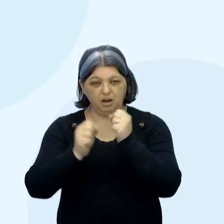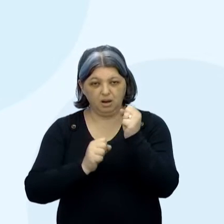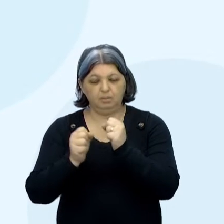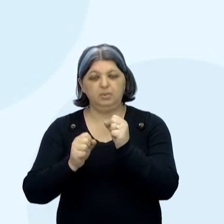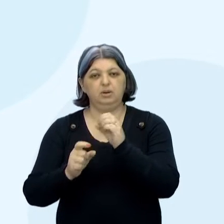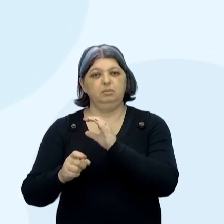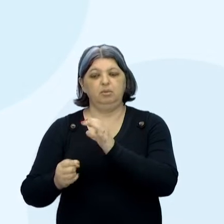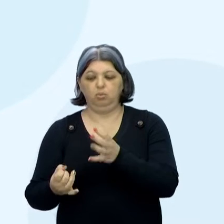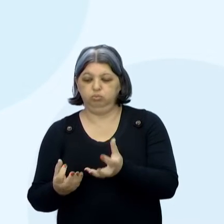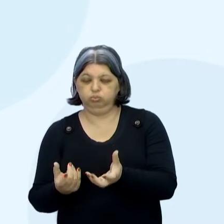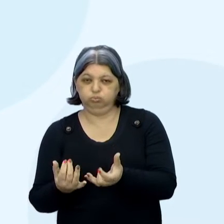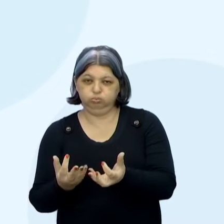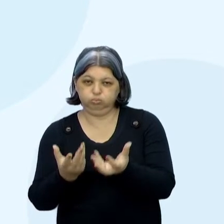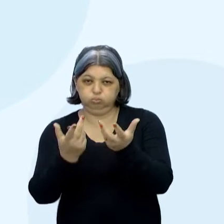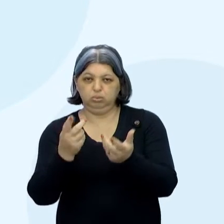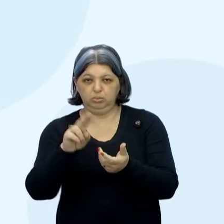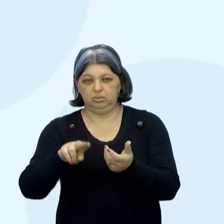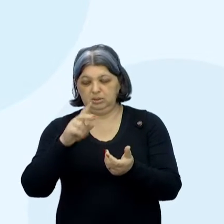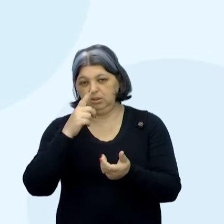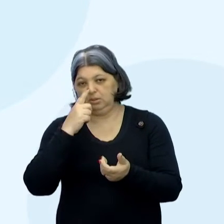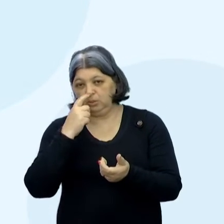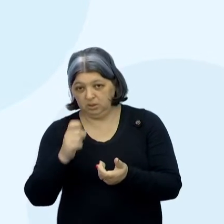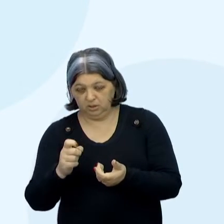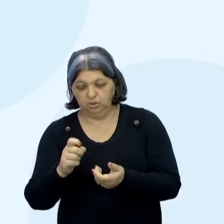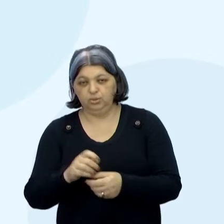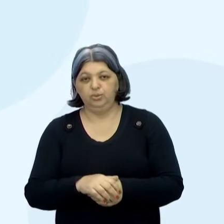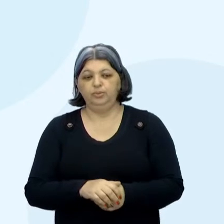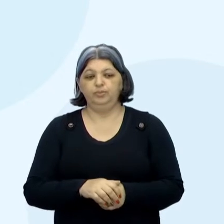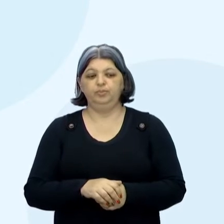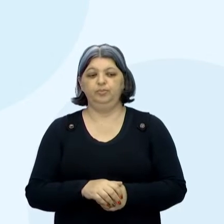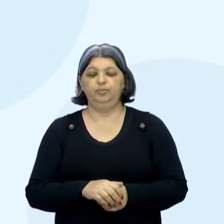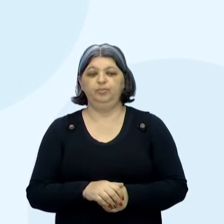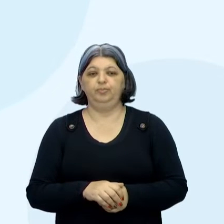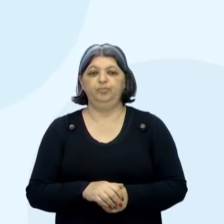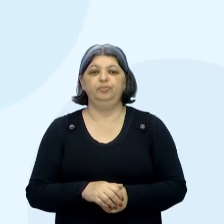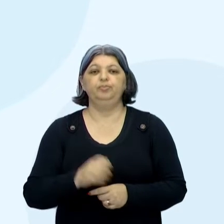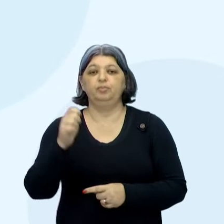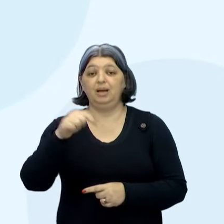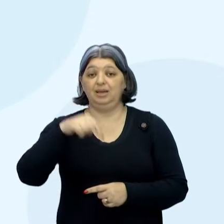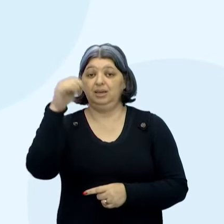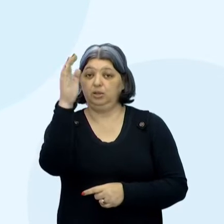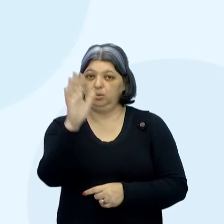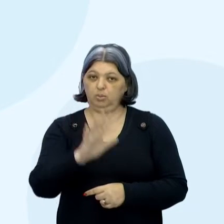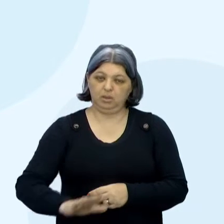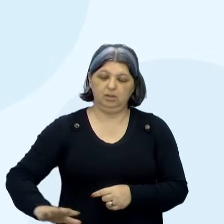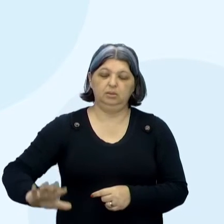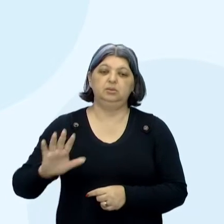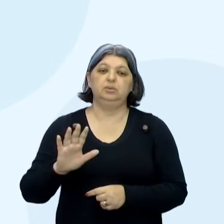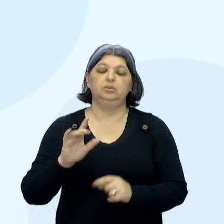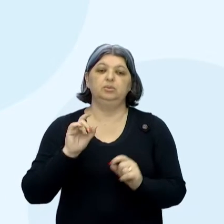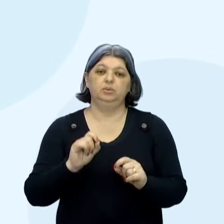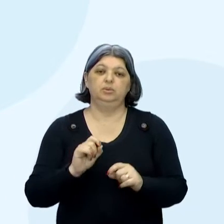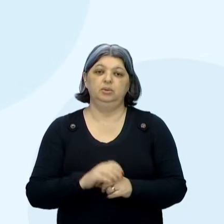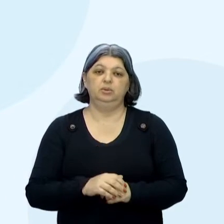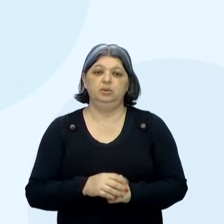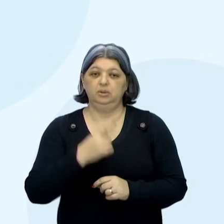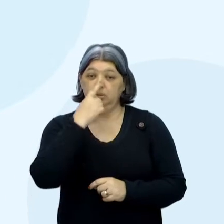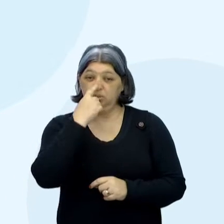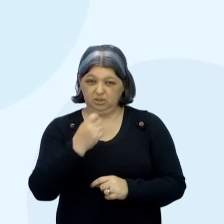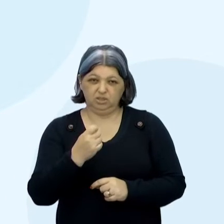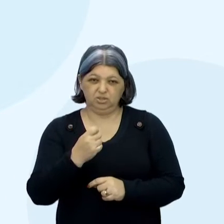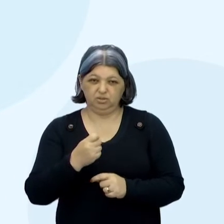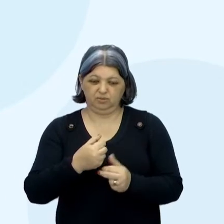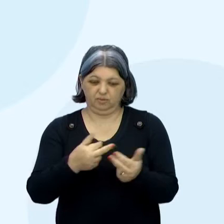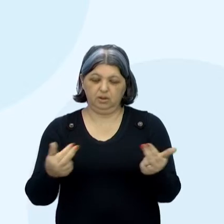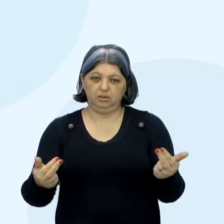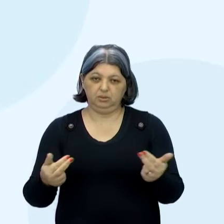elétrica a partir daquele lixo, né? No Brasil, a maior parte da destinação do lixo dos resíduos,